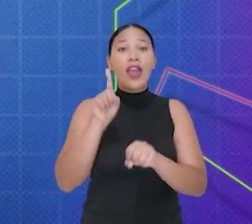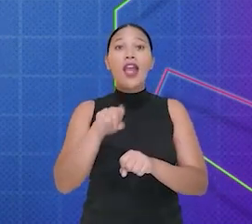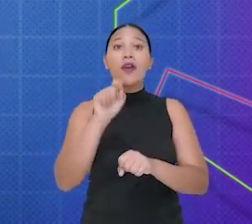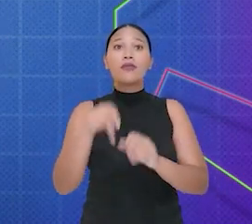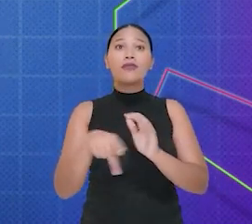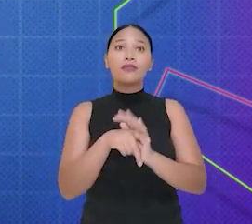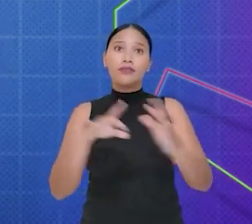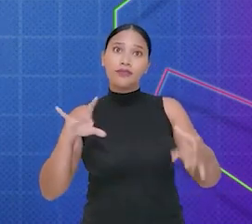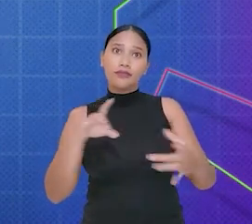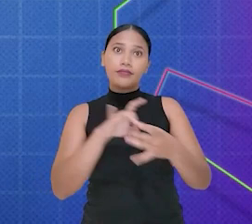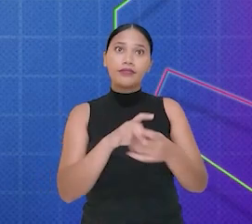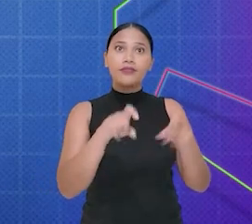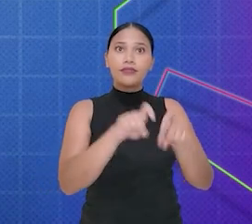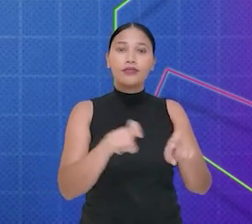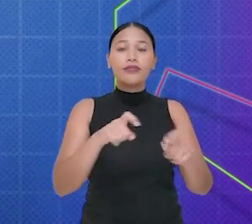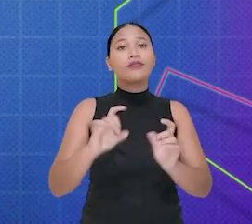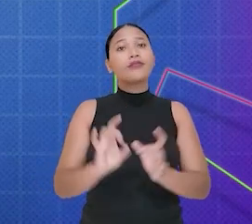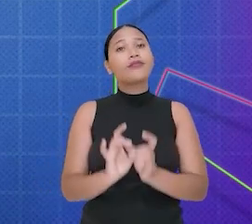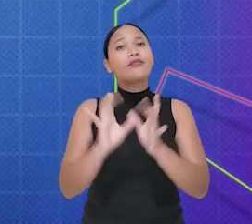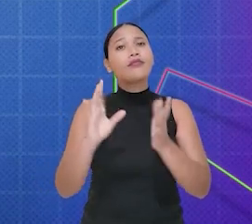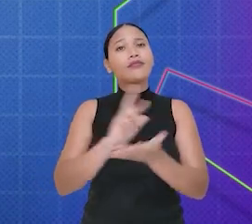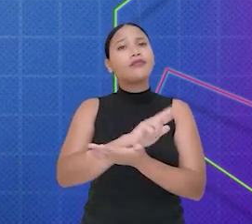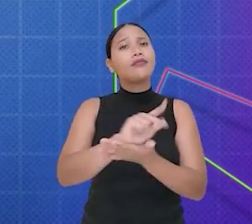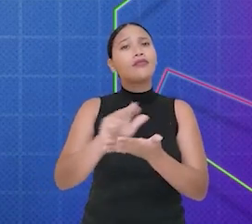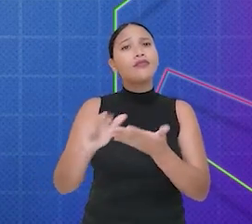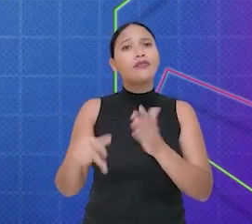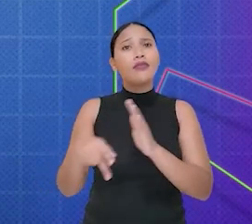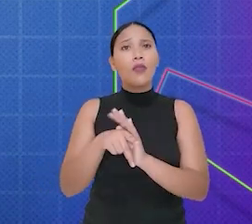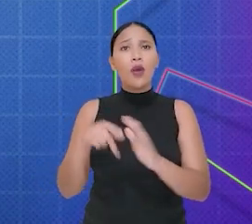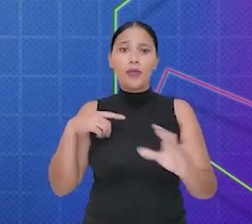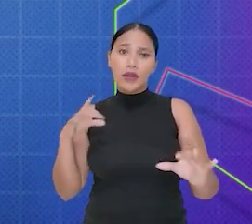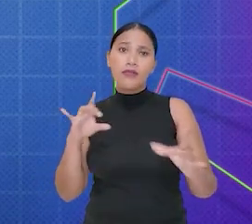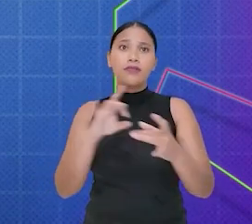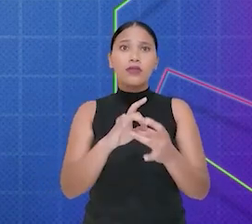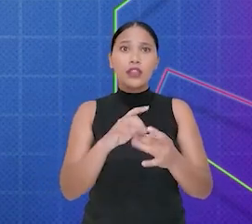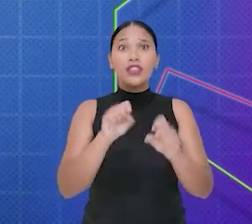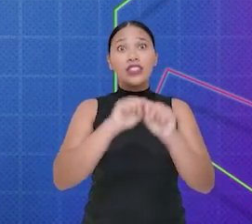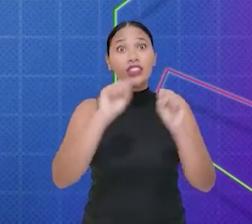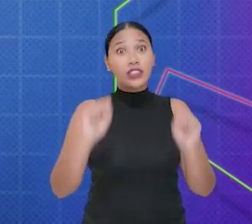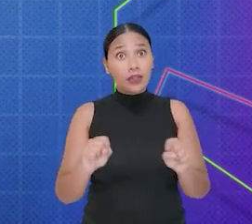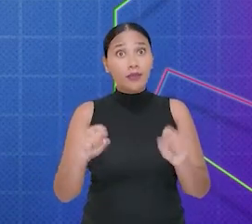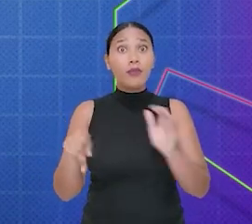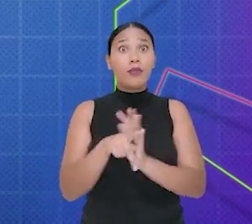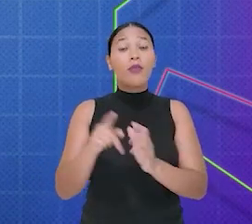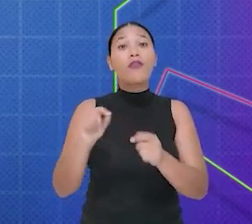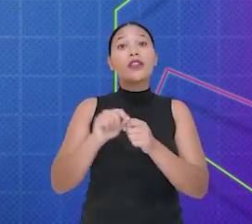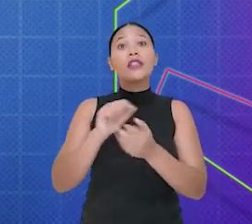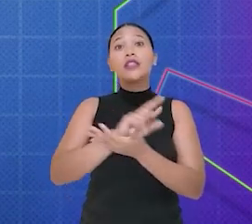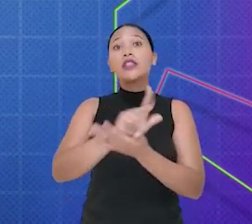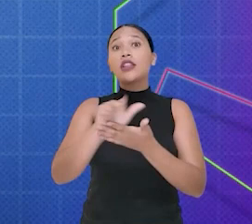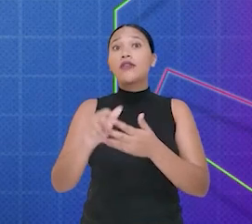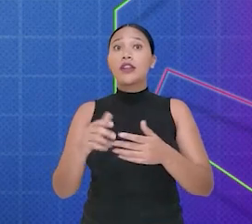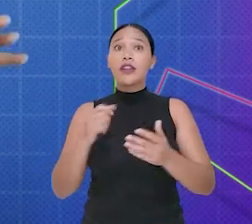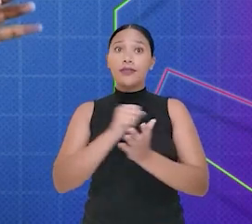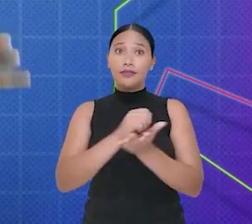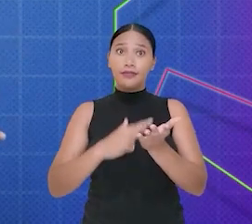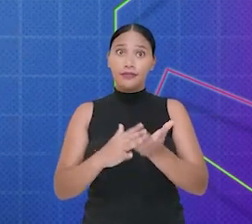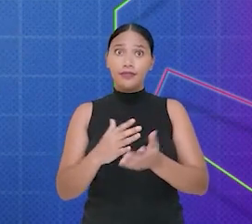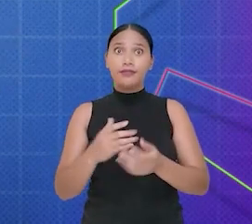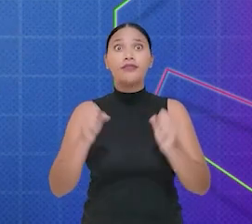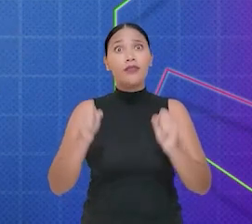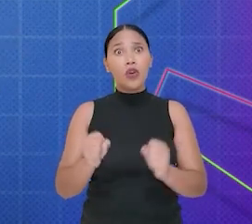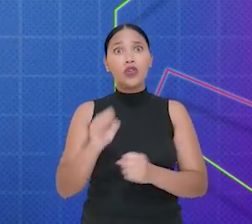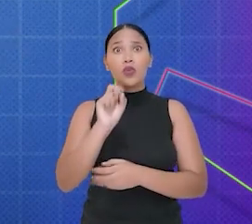Os conectores são componentes do computador que permitem que diferentes dispositivos sejam conectados ao sistema para realizar